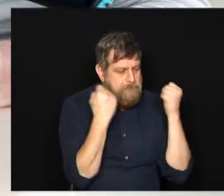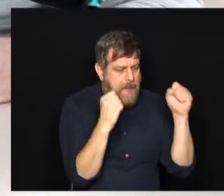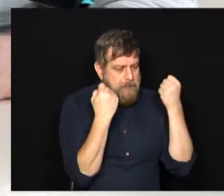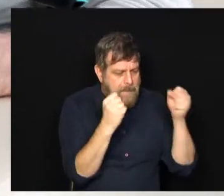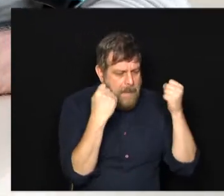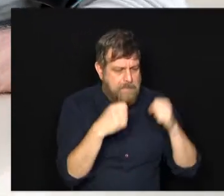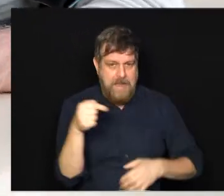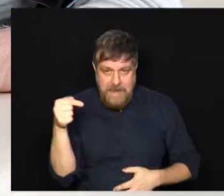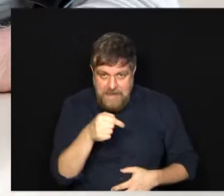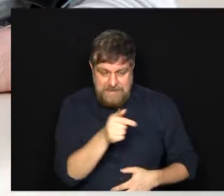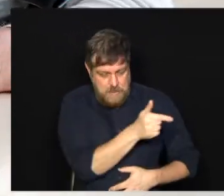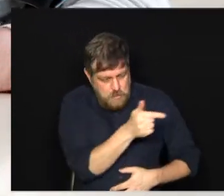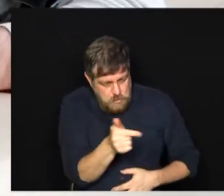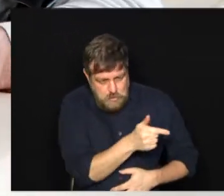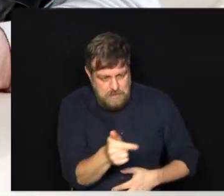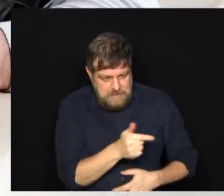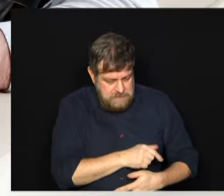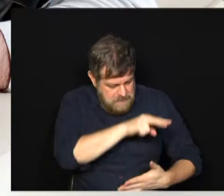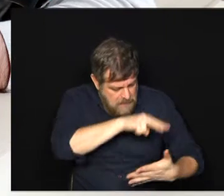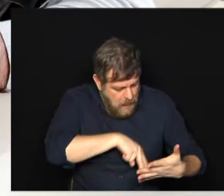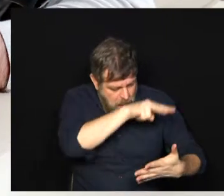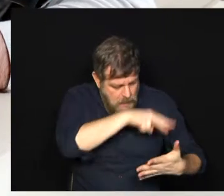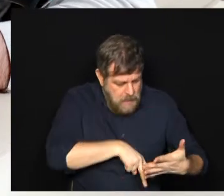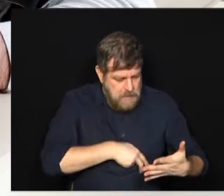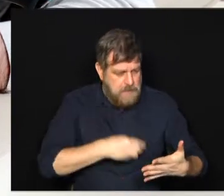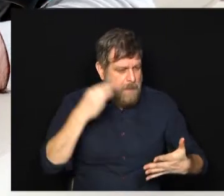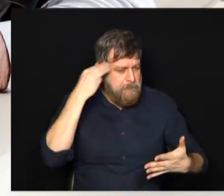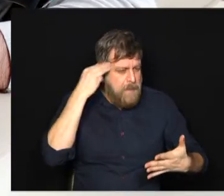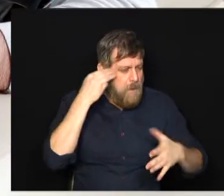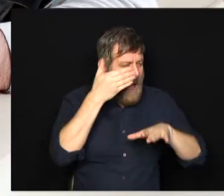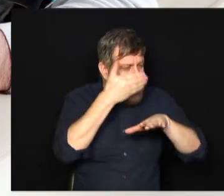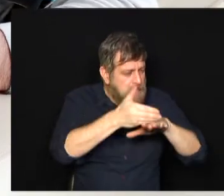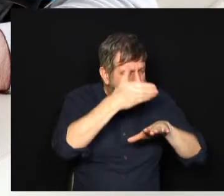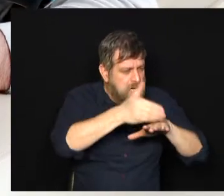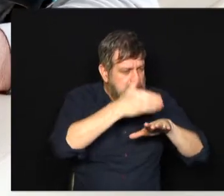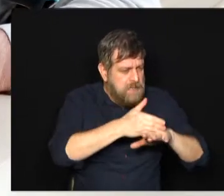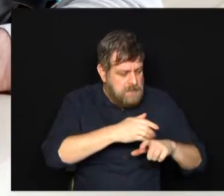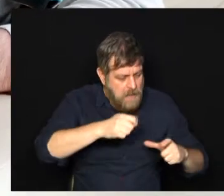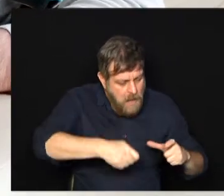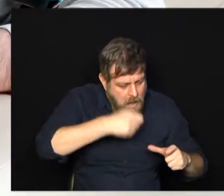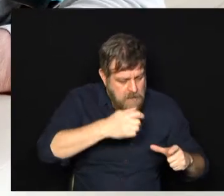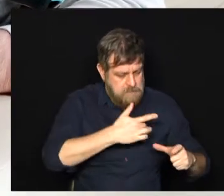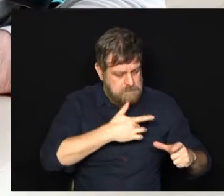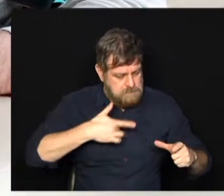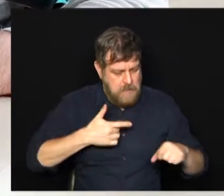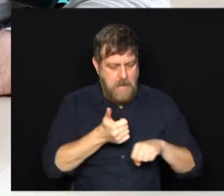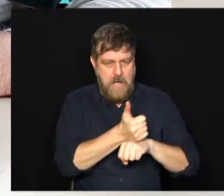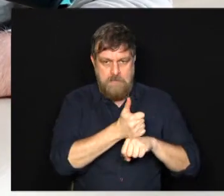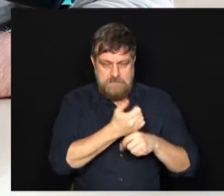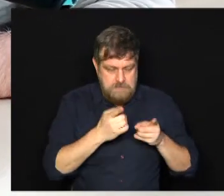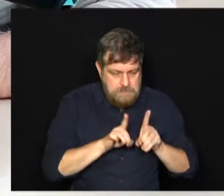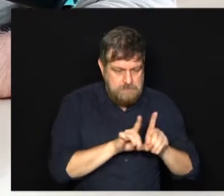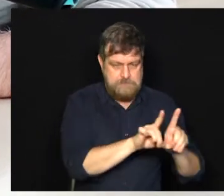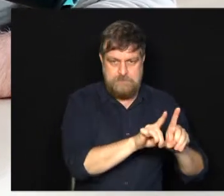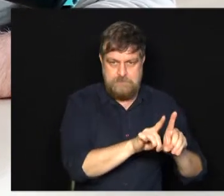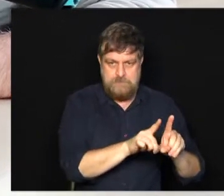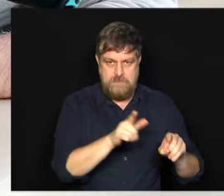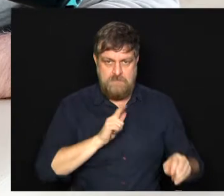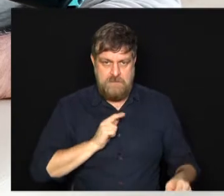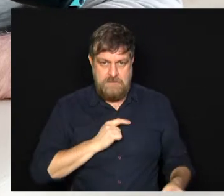faziam atividades intelectuais, treinos de memória, a dieta era acompanhada com nutricionista, ou seja, foi feita